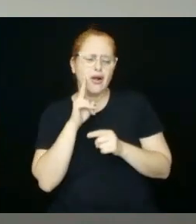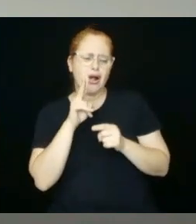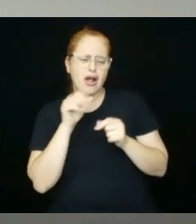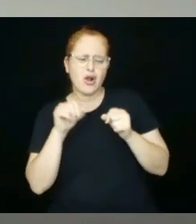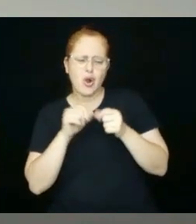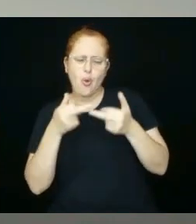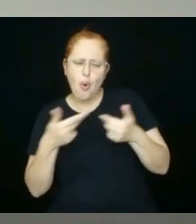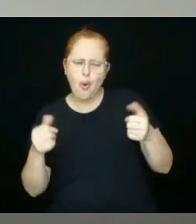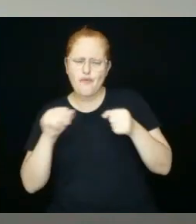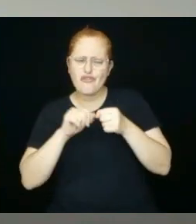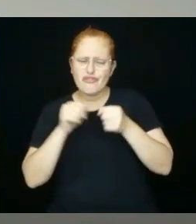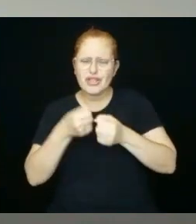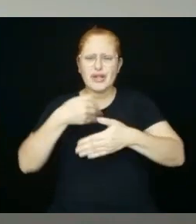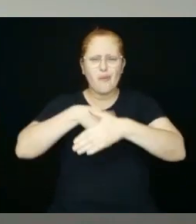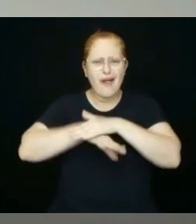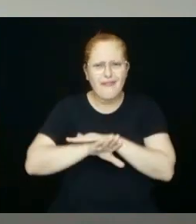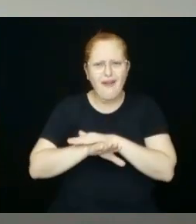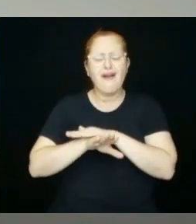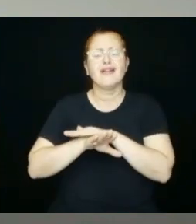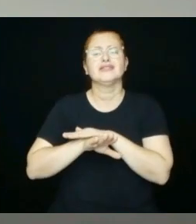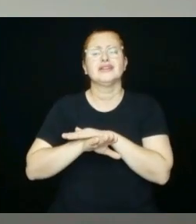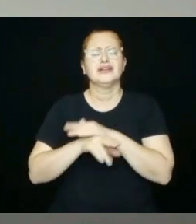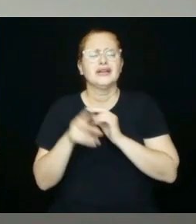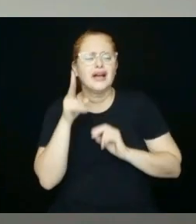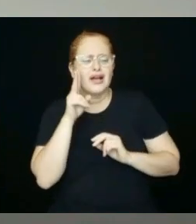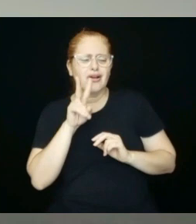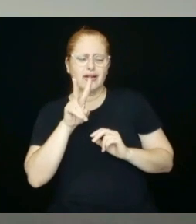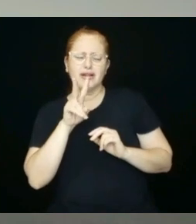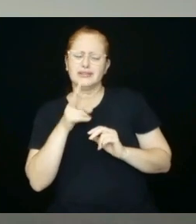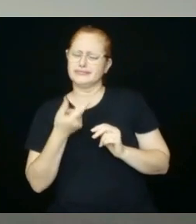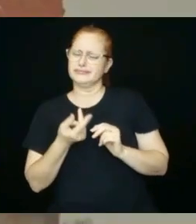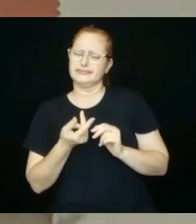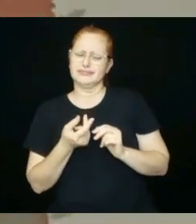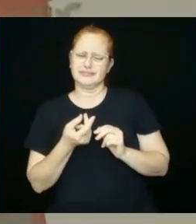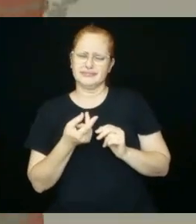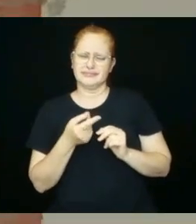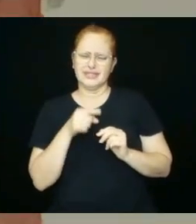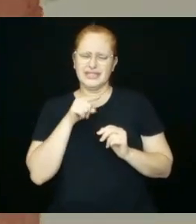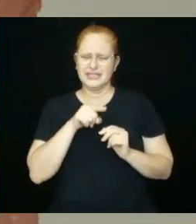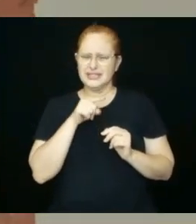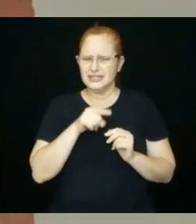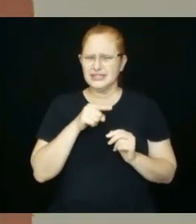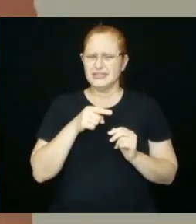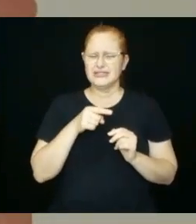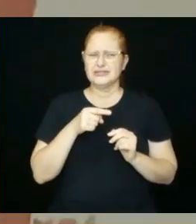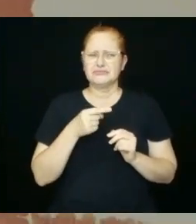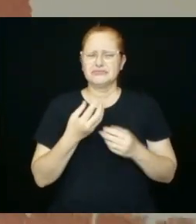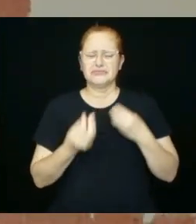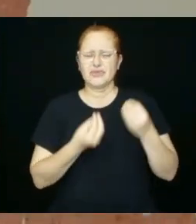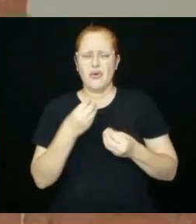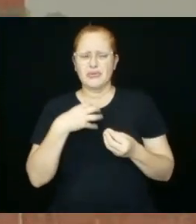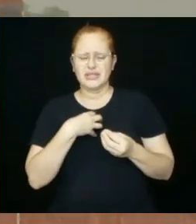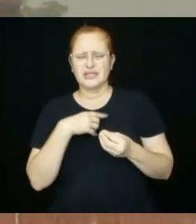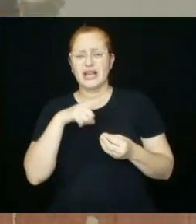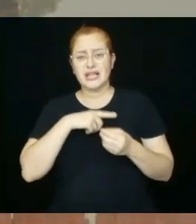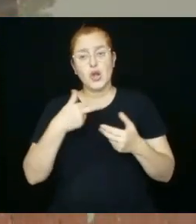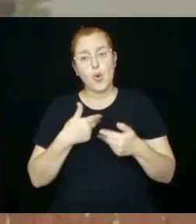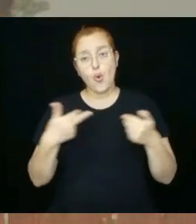fez, coisas que estão nas gavetas guardadas, aí tu olha e reavalia o que aquilo é para ti e tal, e tem coisas